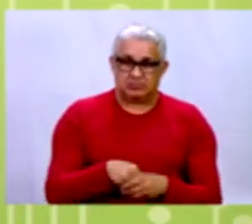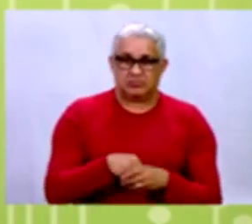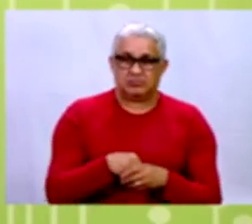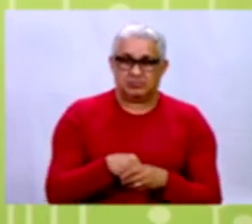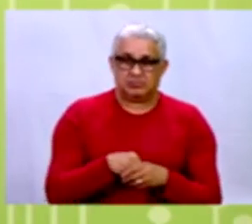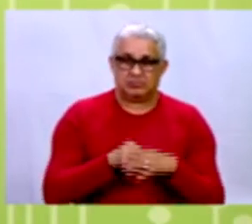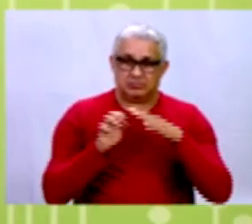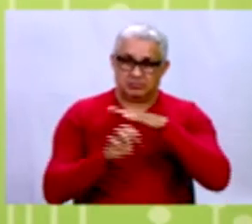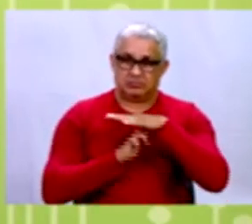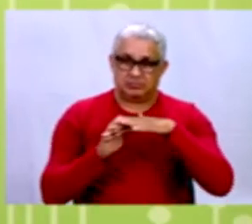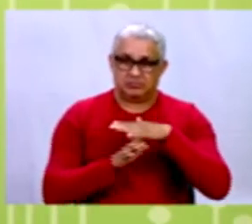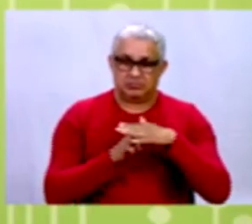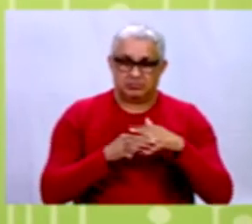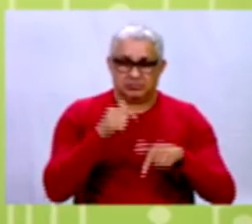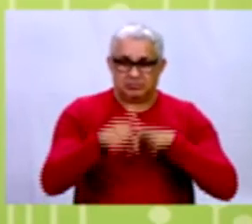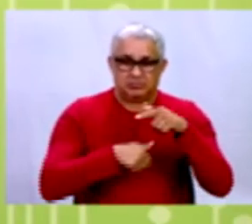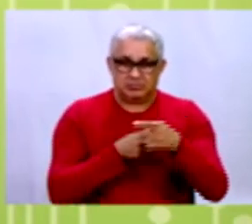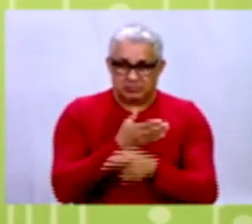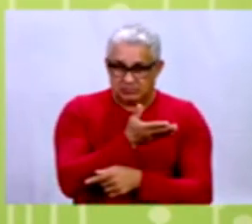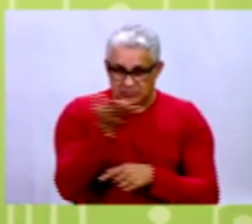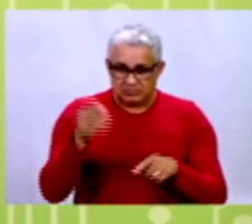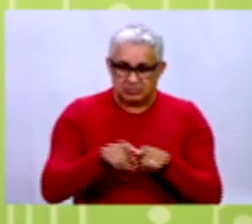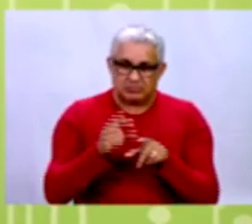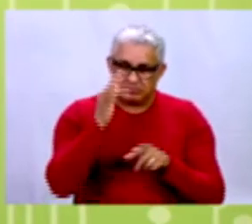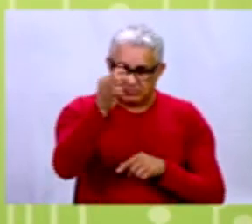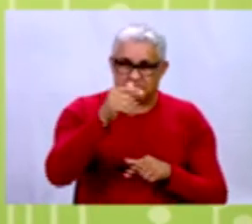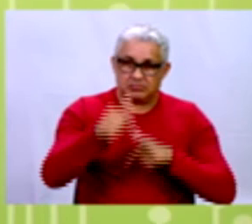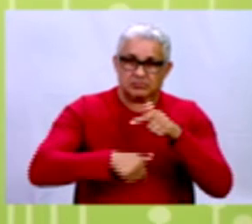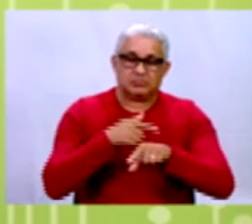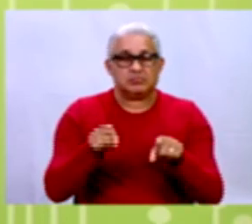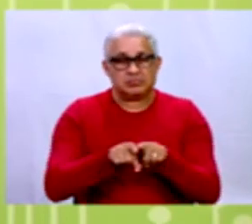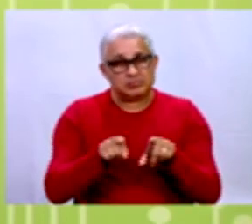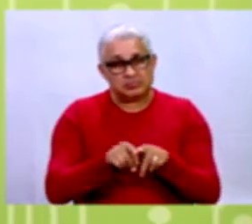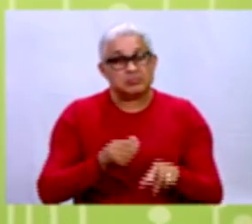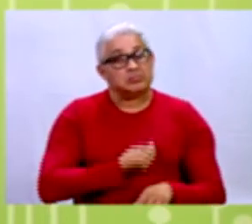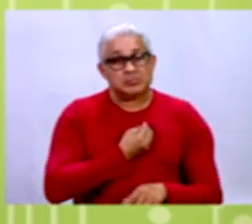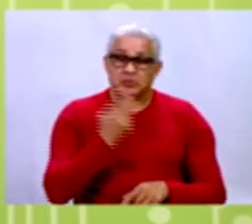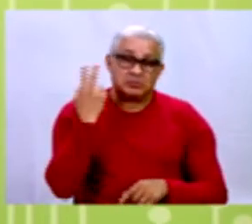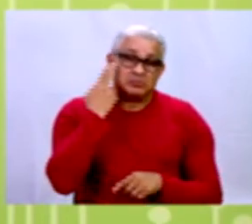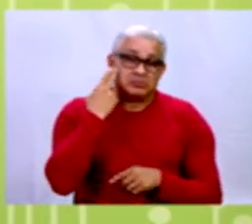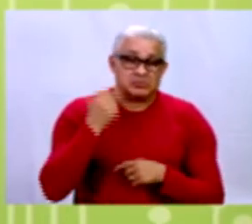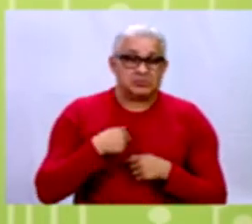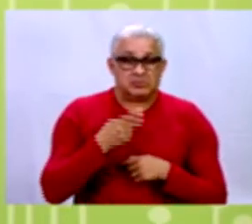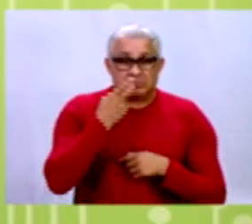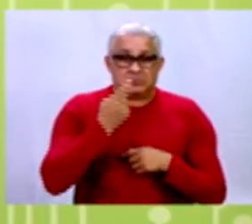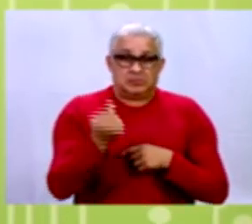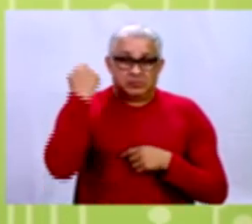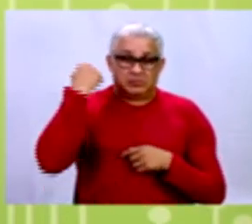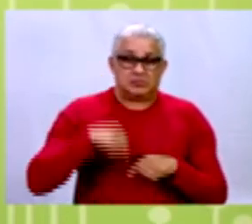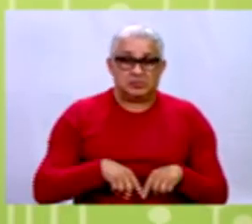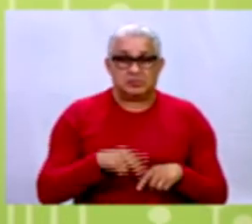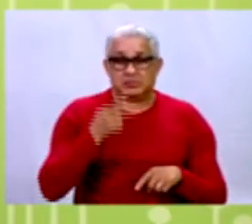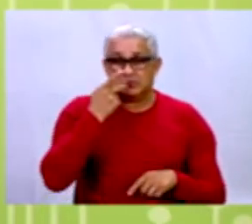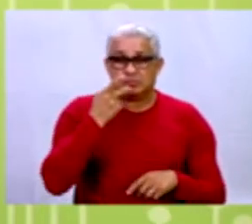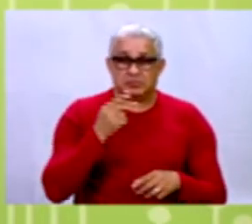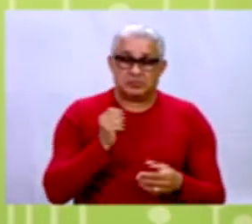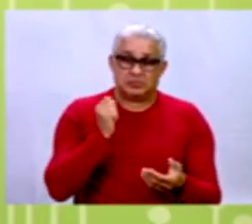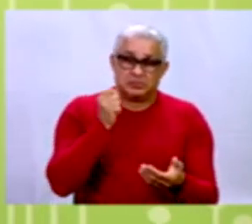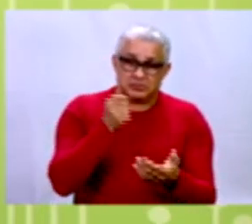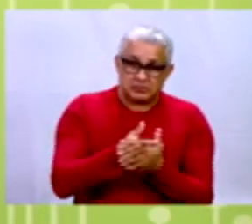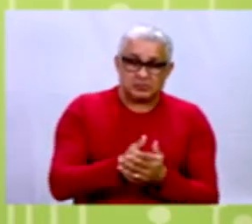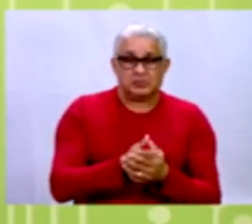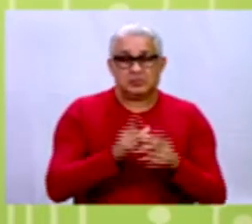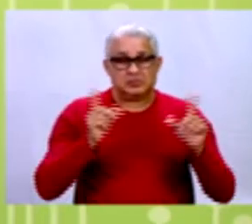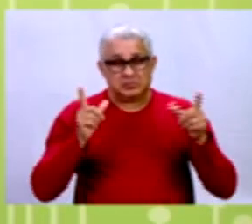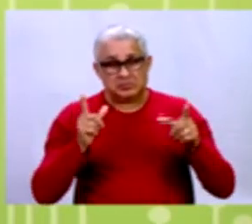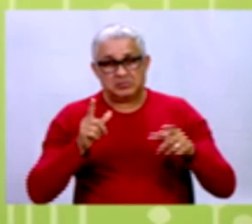da empresa, né, que vocês trabalham ou vão vir a trabalhar, quanto na vida de vocês, porque é o que eu falei aqui, a gente está falando de compra de TV, de